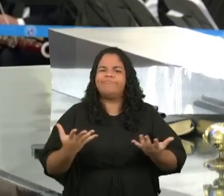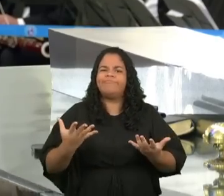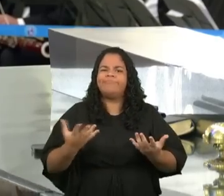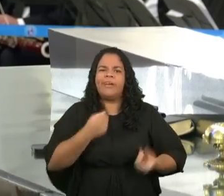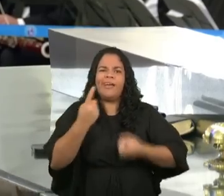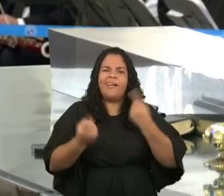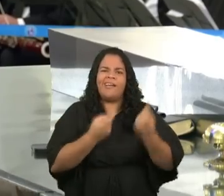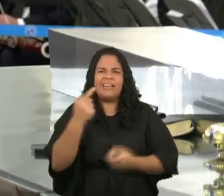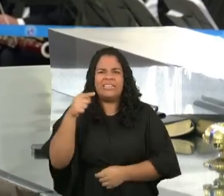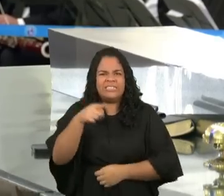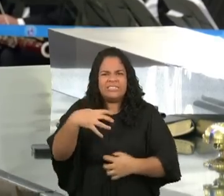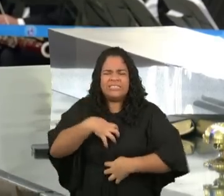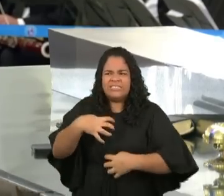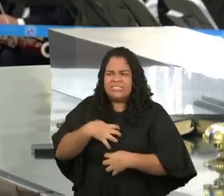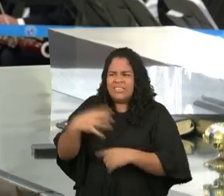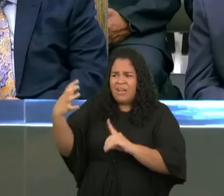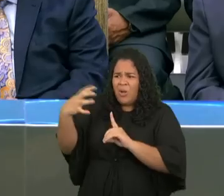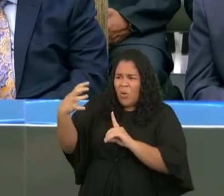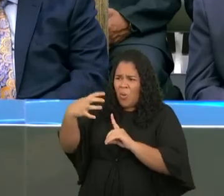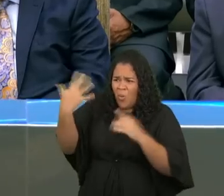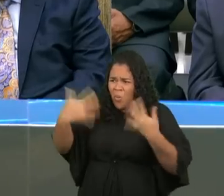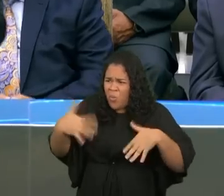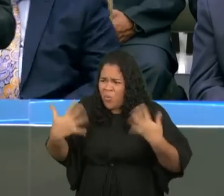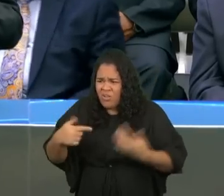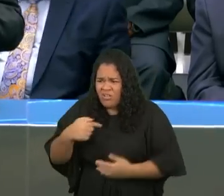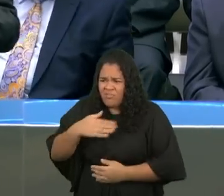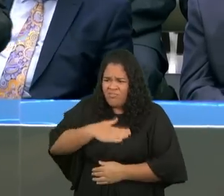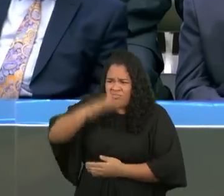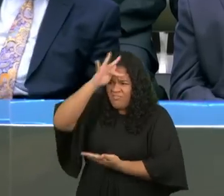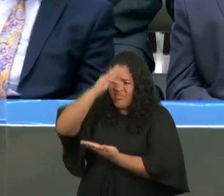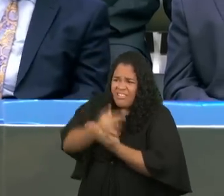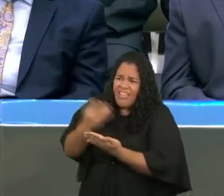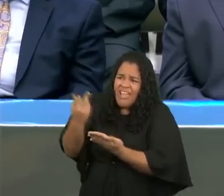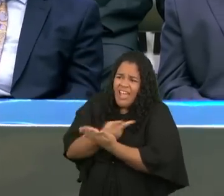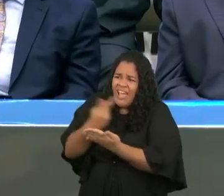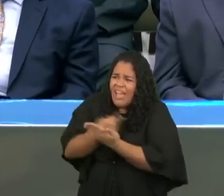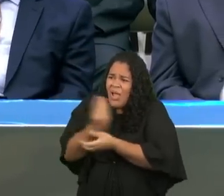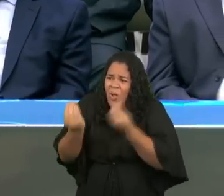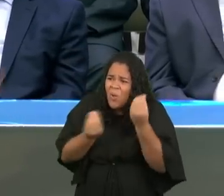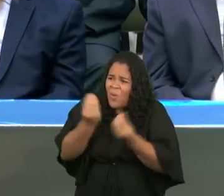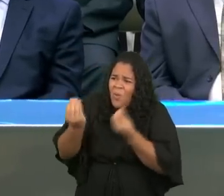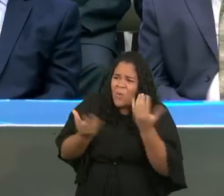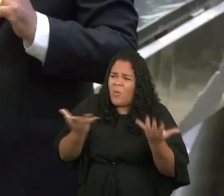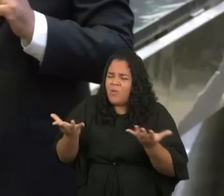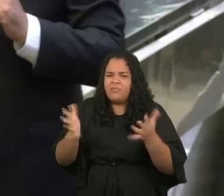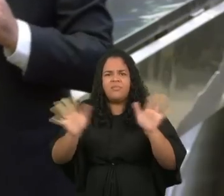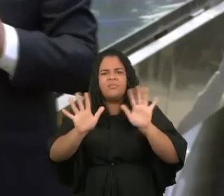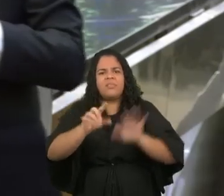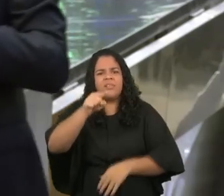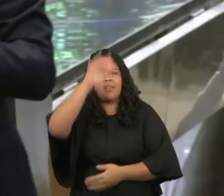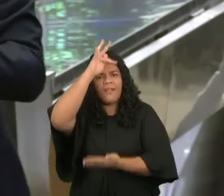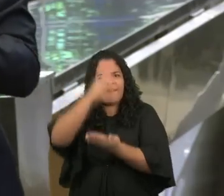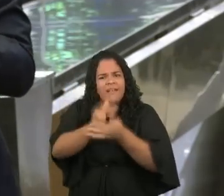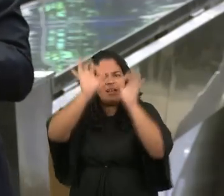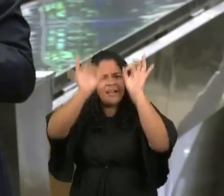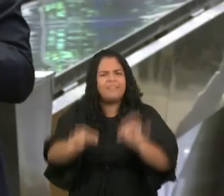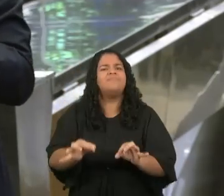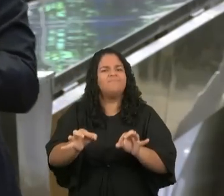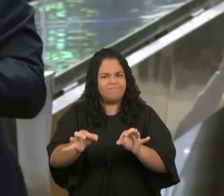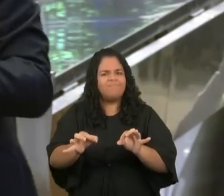creio errado. Não, você tem que fazer porque nós queremos que você faça. Nós estamos vivendo os